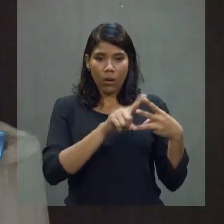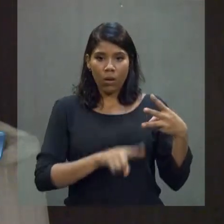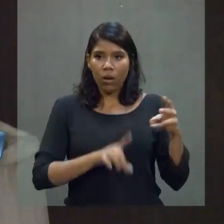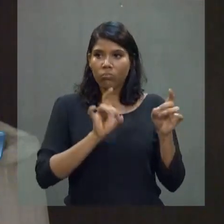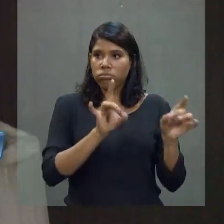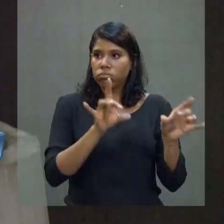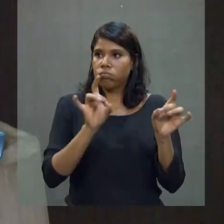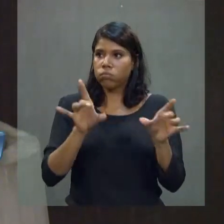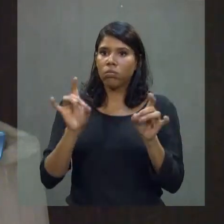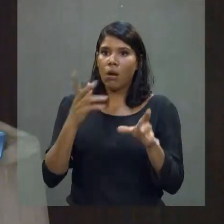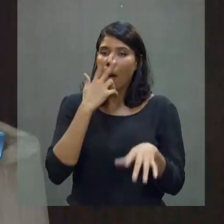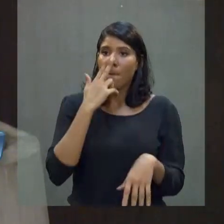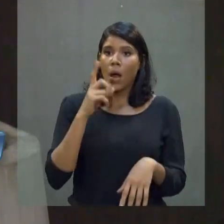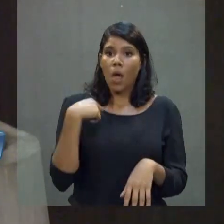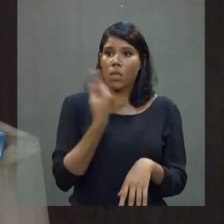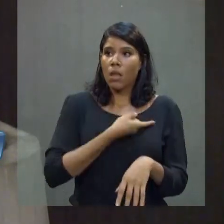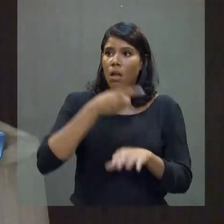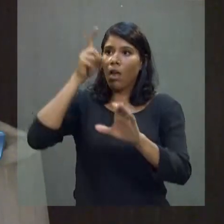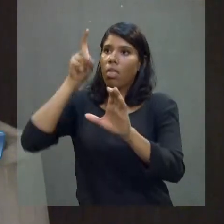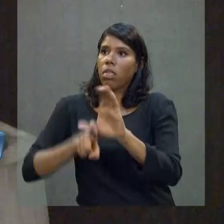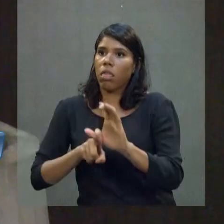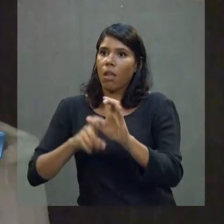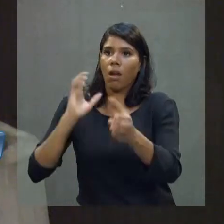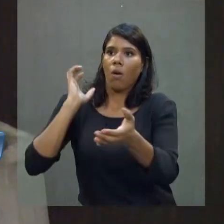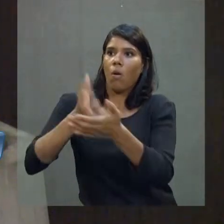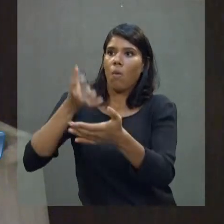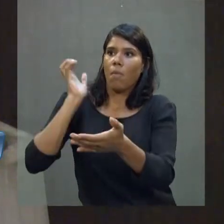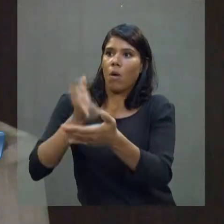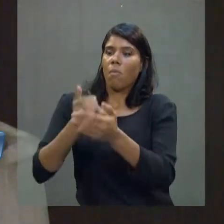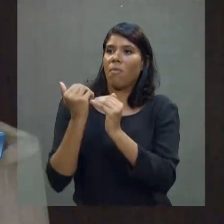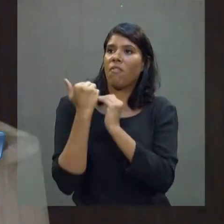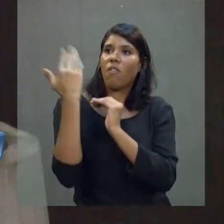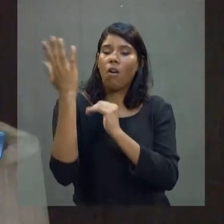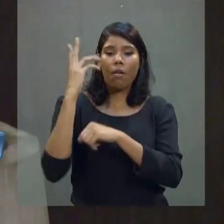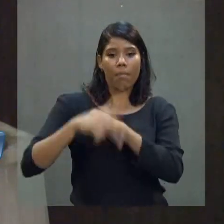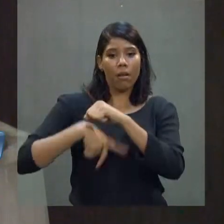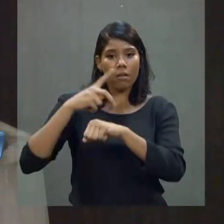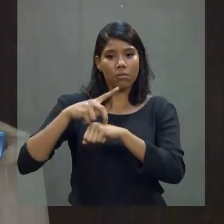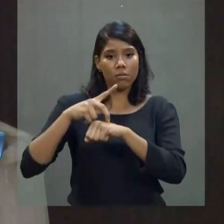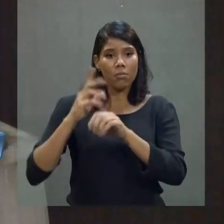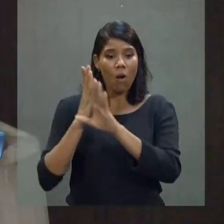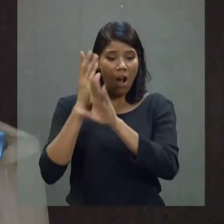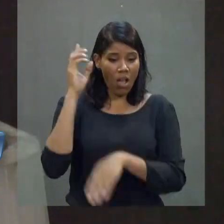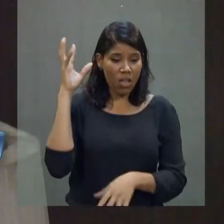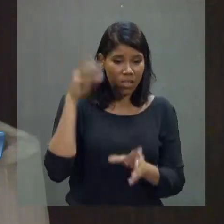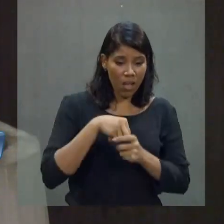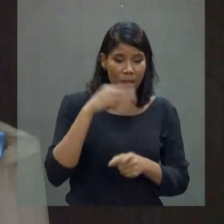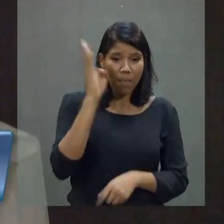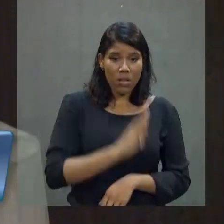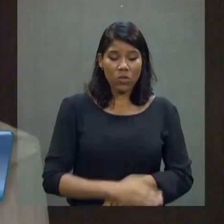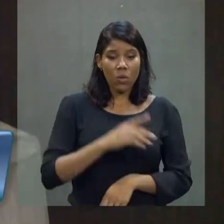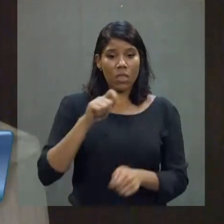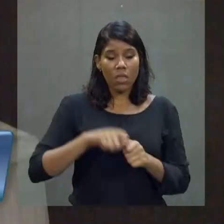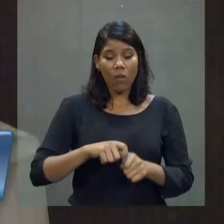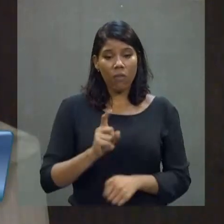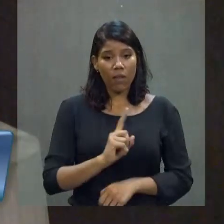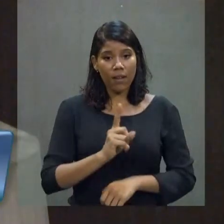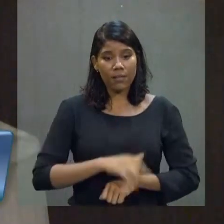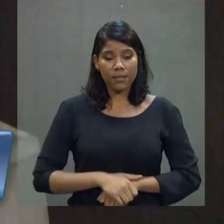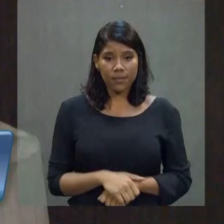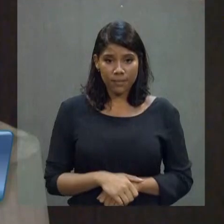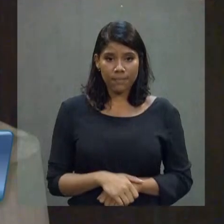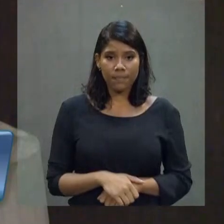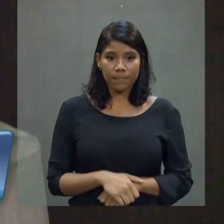dependência do refino externo. Não sei quem pediu a parte, mas... Deputado João Jaime. Deputado, por gentileza.